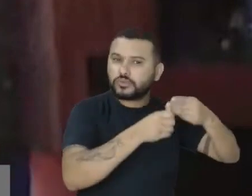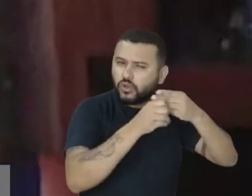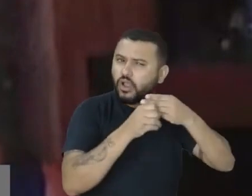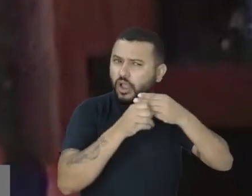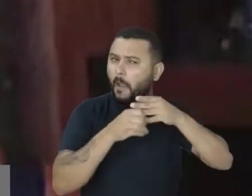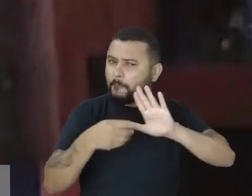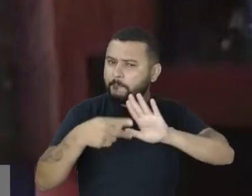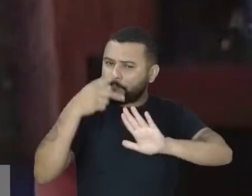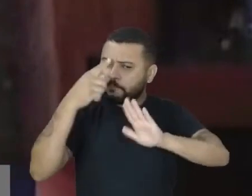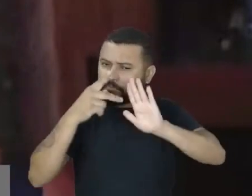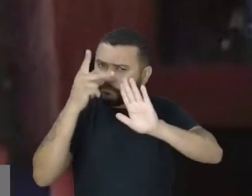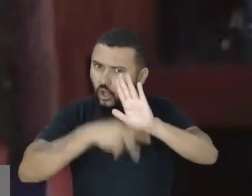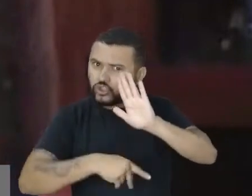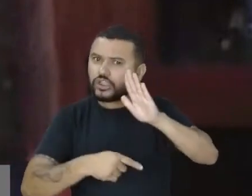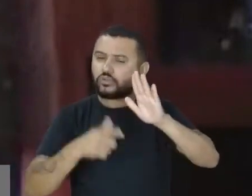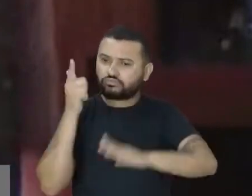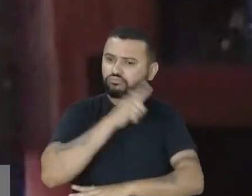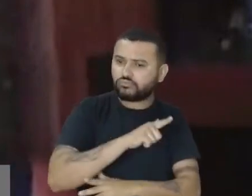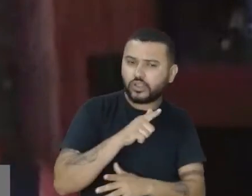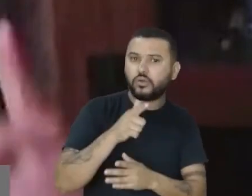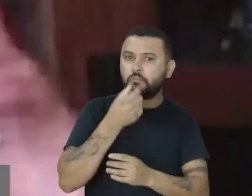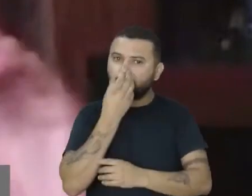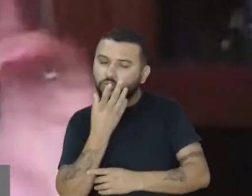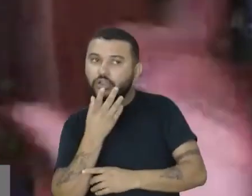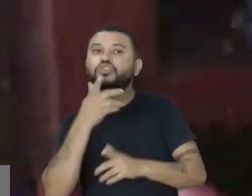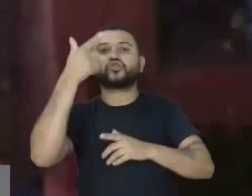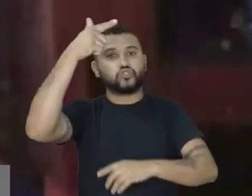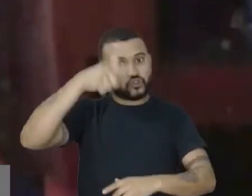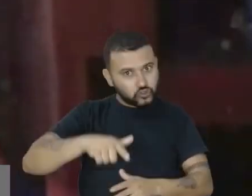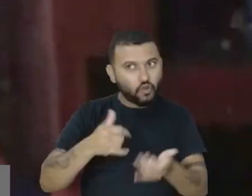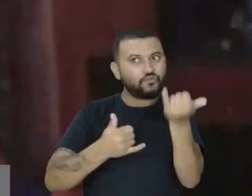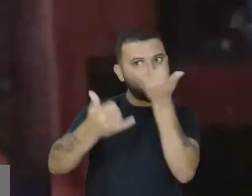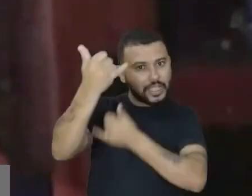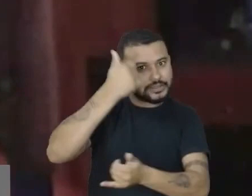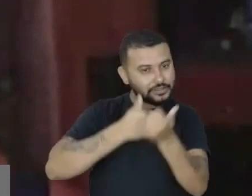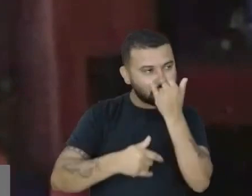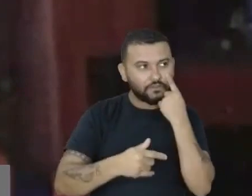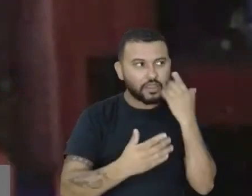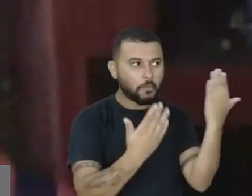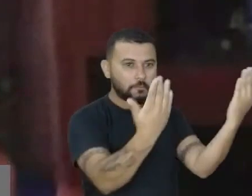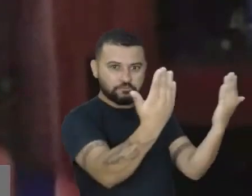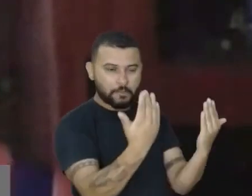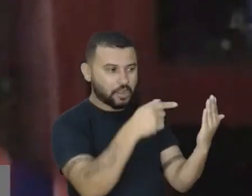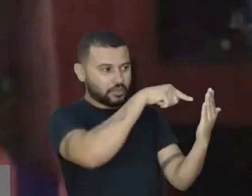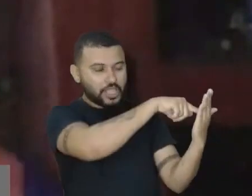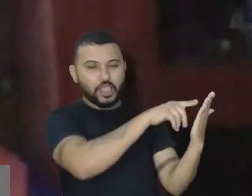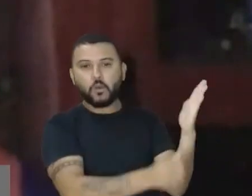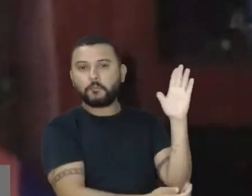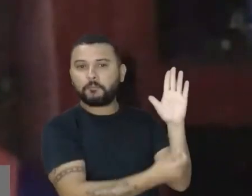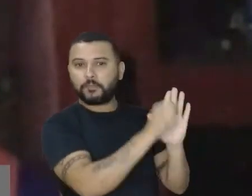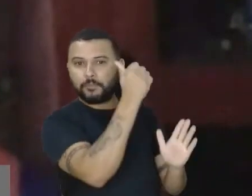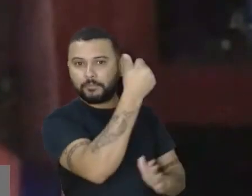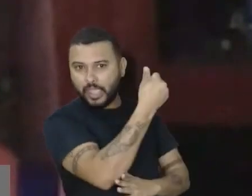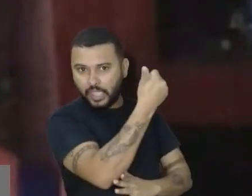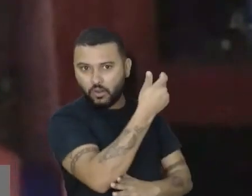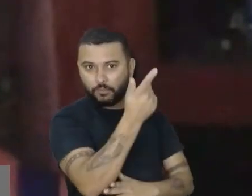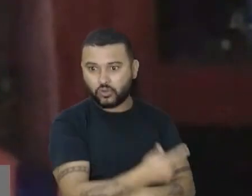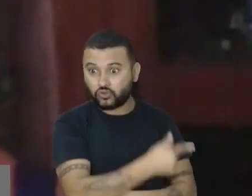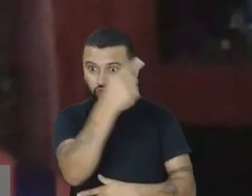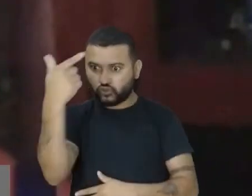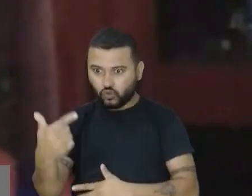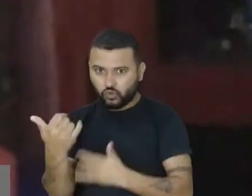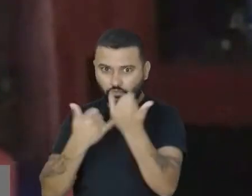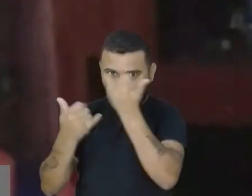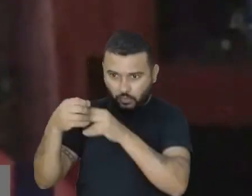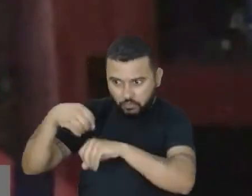está funcionando ou não a partir dos dados de novo. Que aí você compara com os dados originais, compara com os dados, né, depois